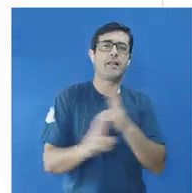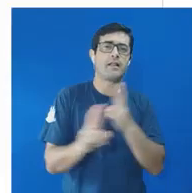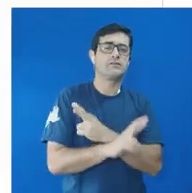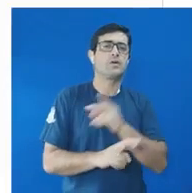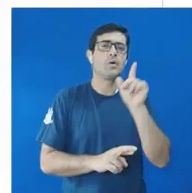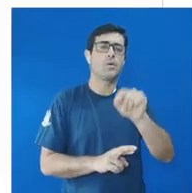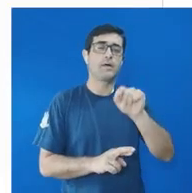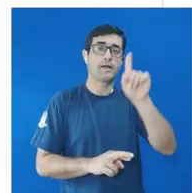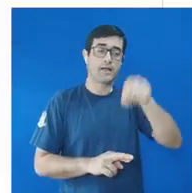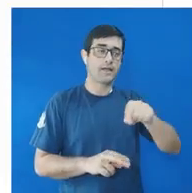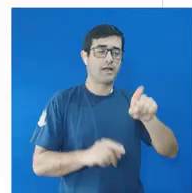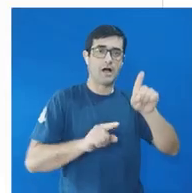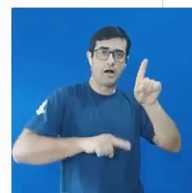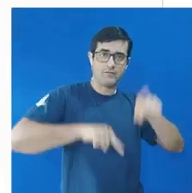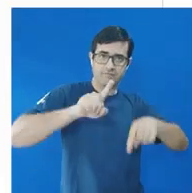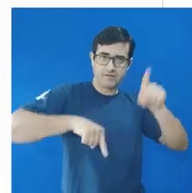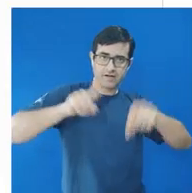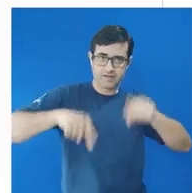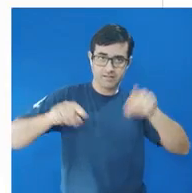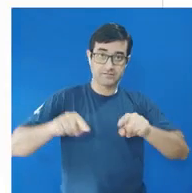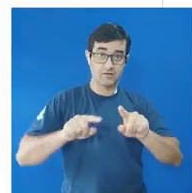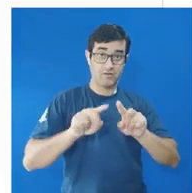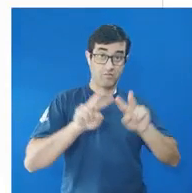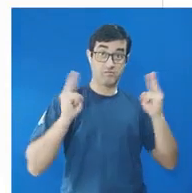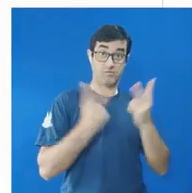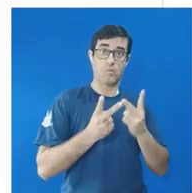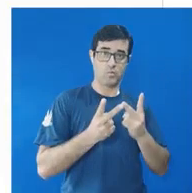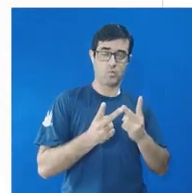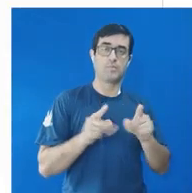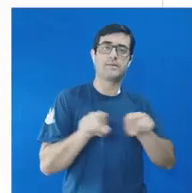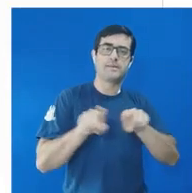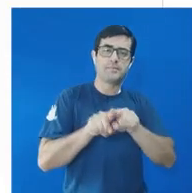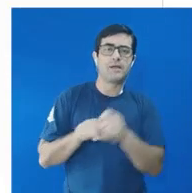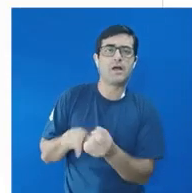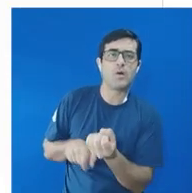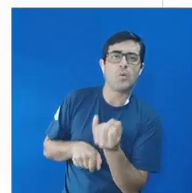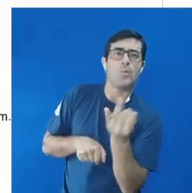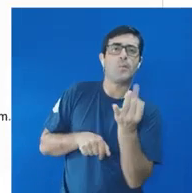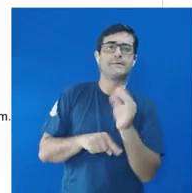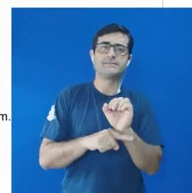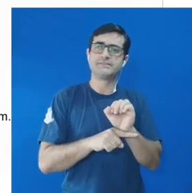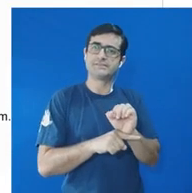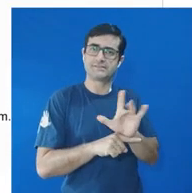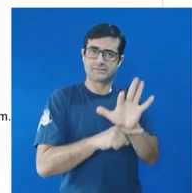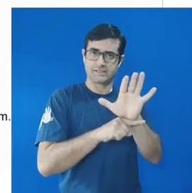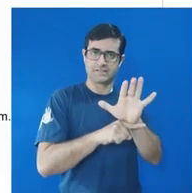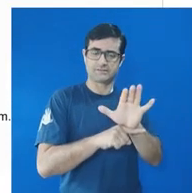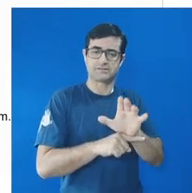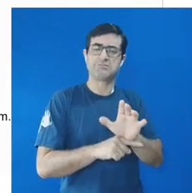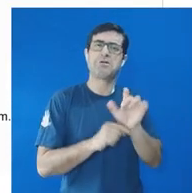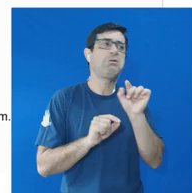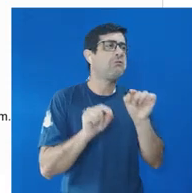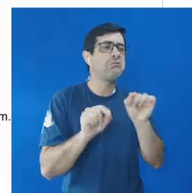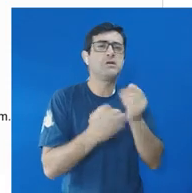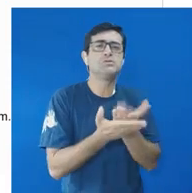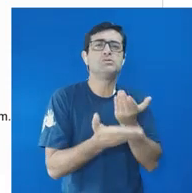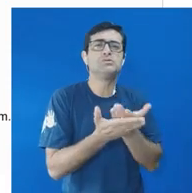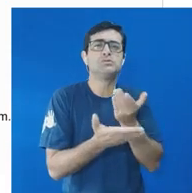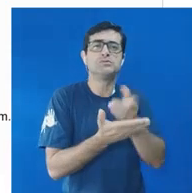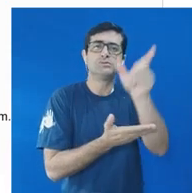relacionar, né, a variação entre o volume e a quantidade de gás. Quem fez isso